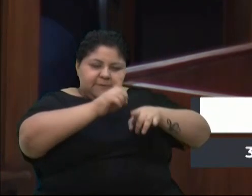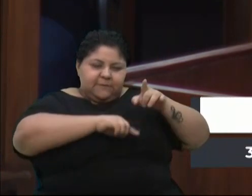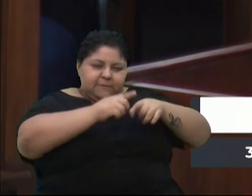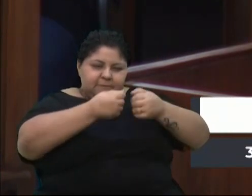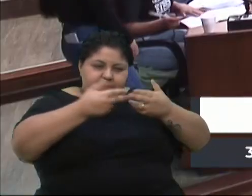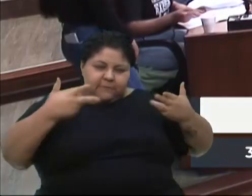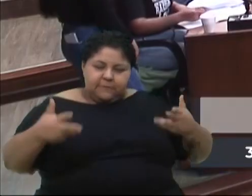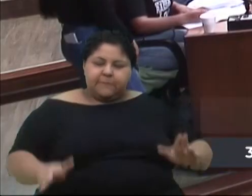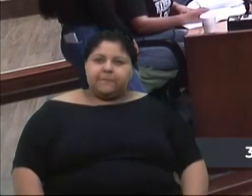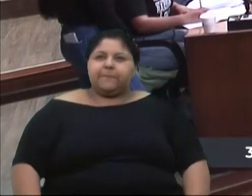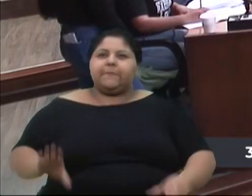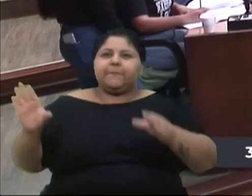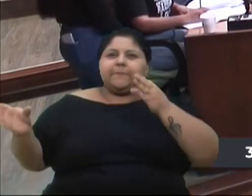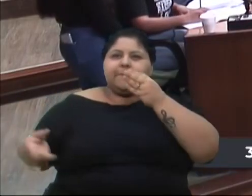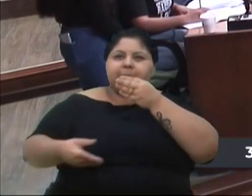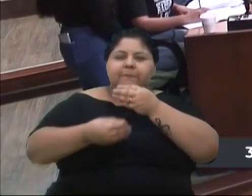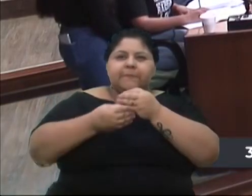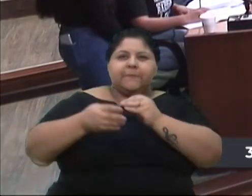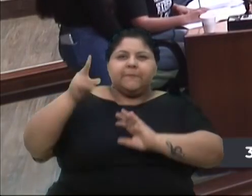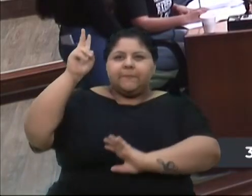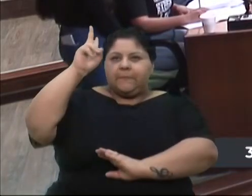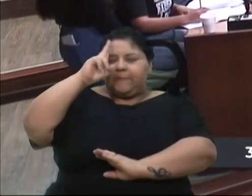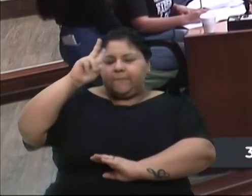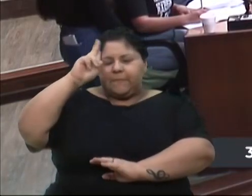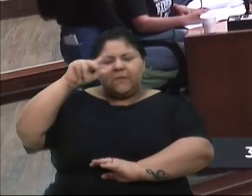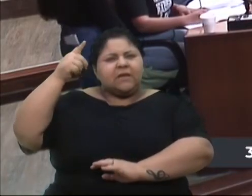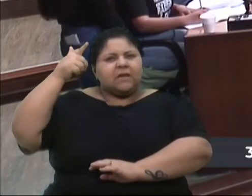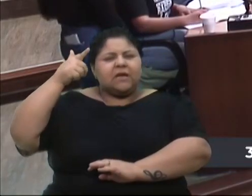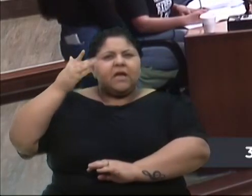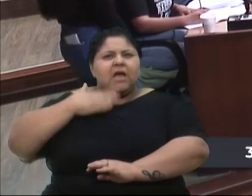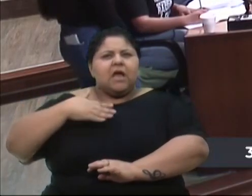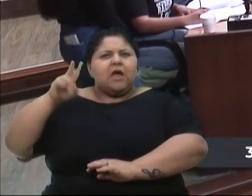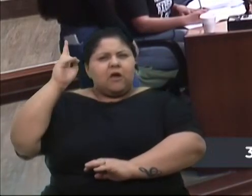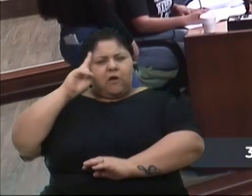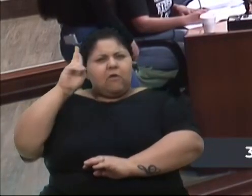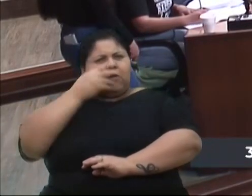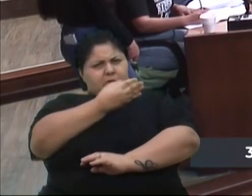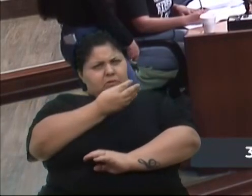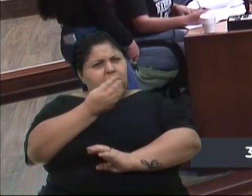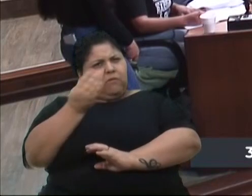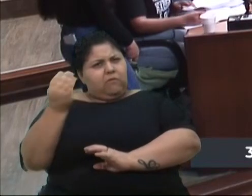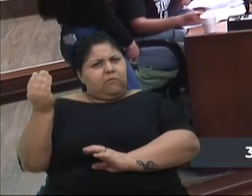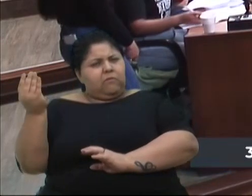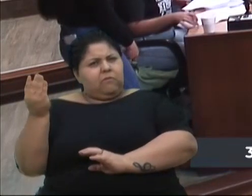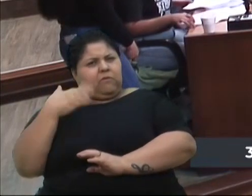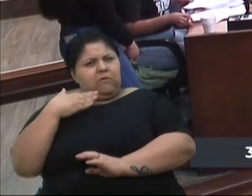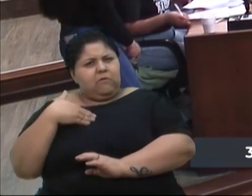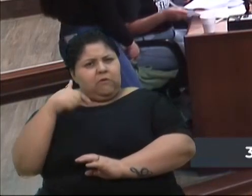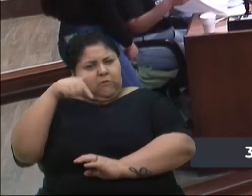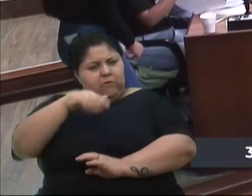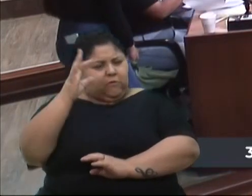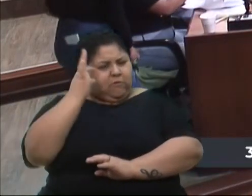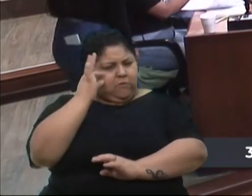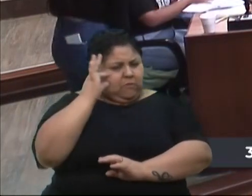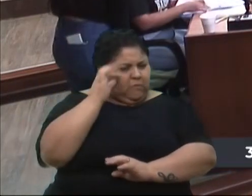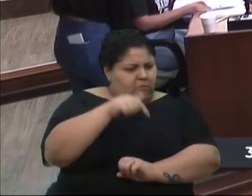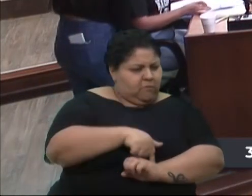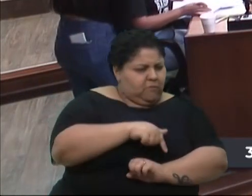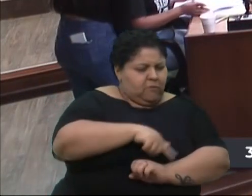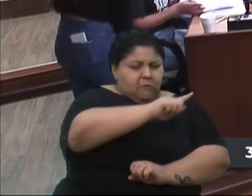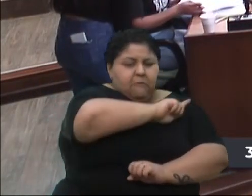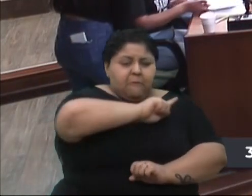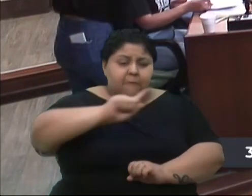vereador. Vereador Lucas, eu lembro muito bem, eu estava aqui neste momento. Uma parte, vereador. Um governo que